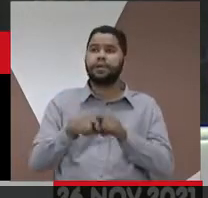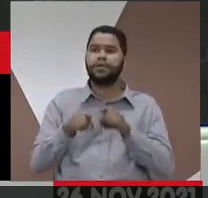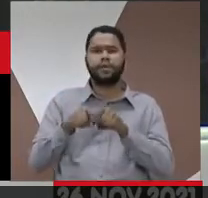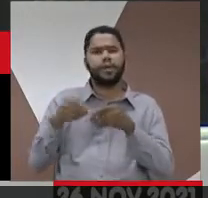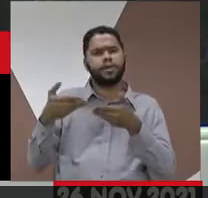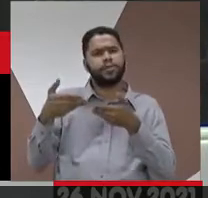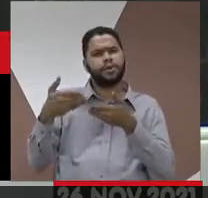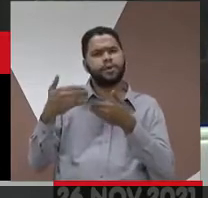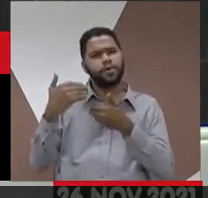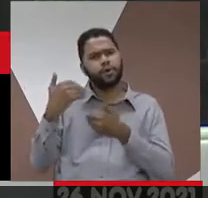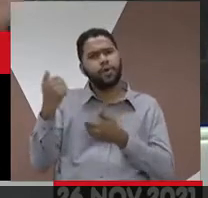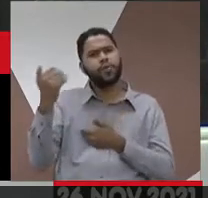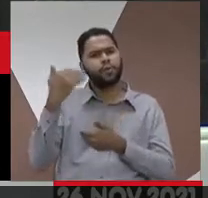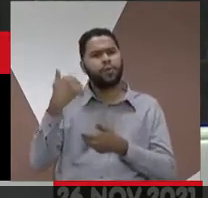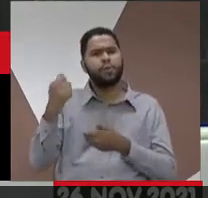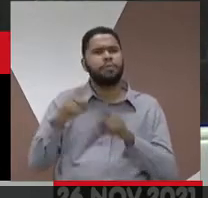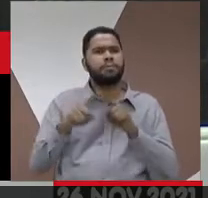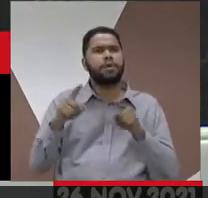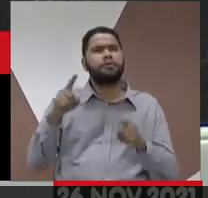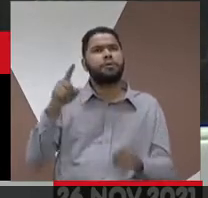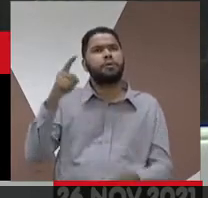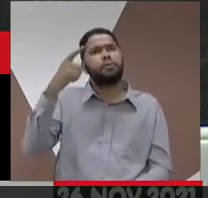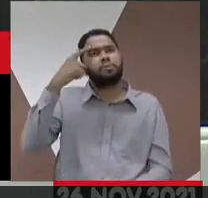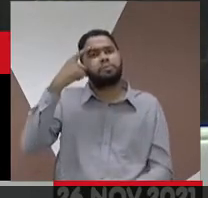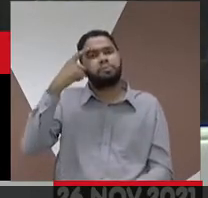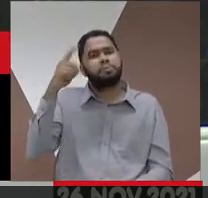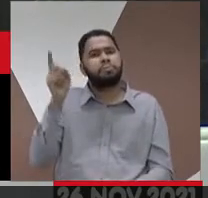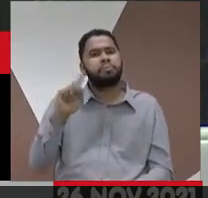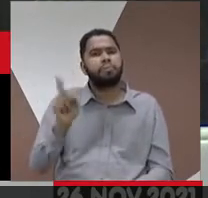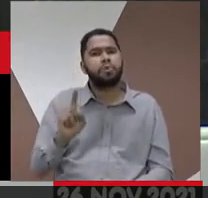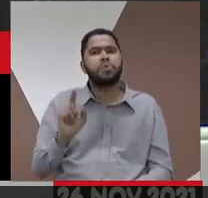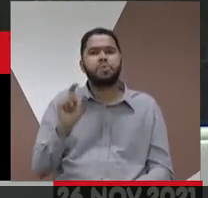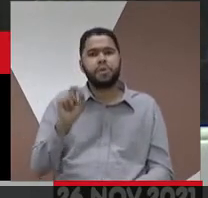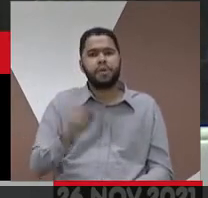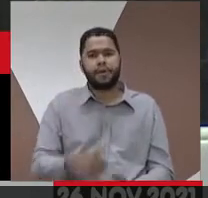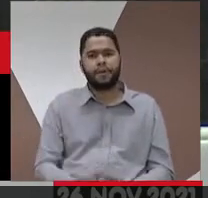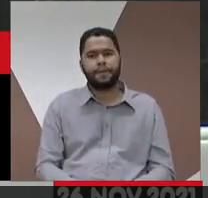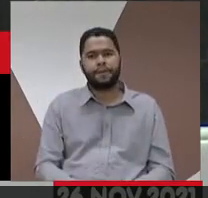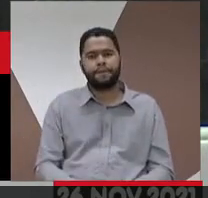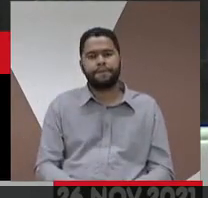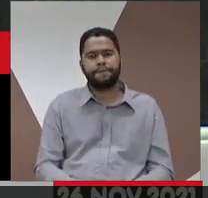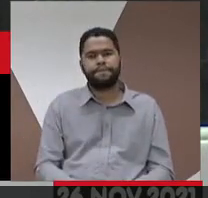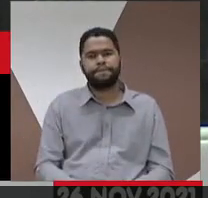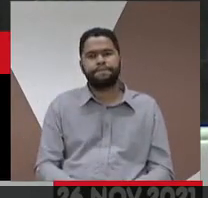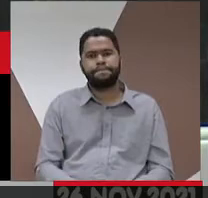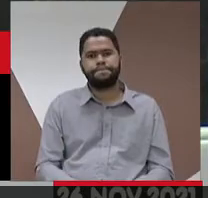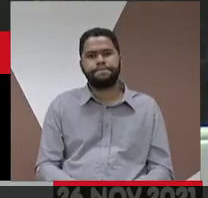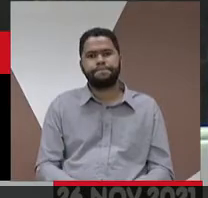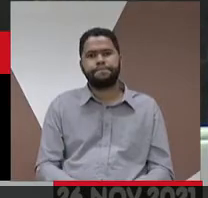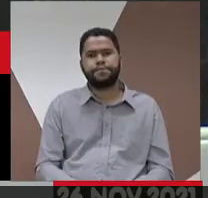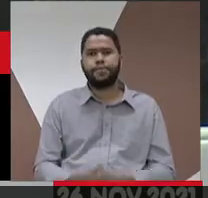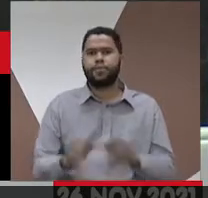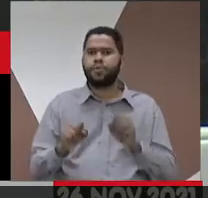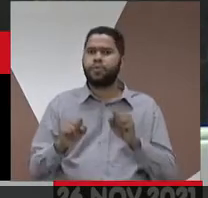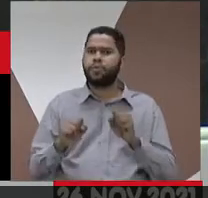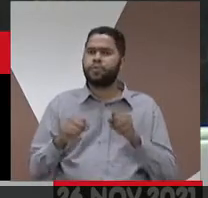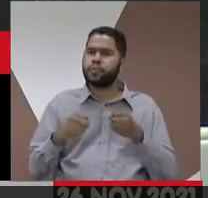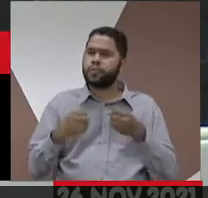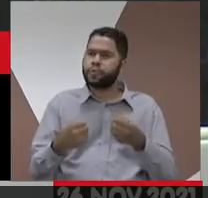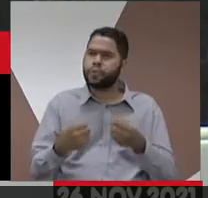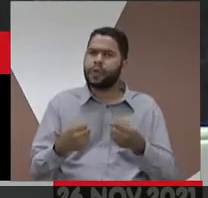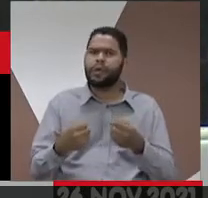para isso. Mas eu não tinha noção, prefeito Vitório Medioli, da intensidade que tinha do ponto de